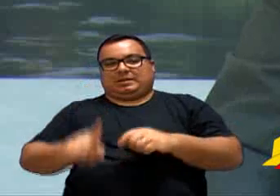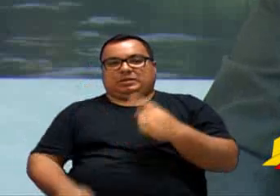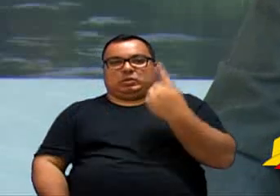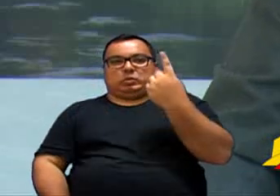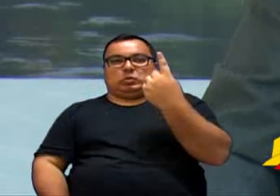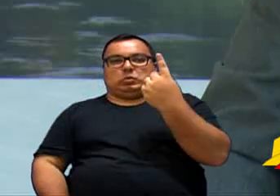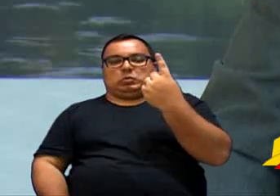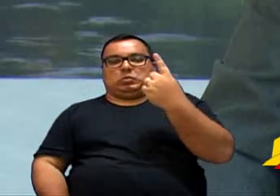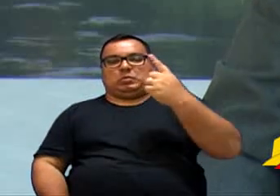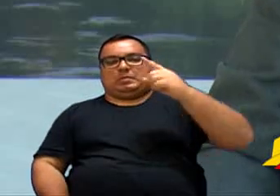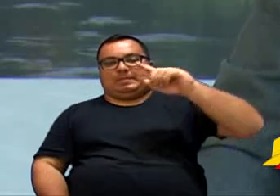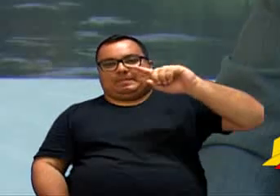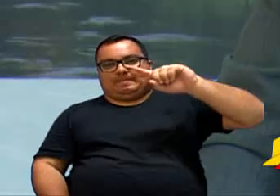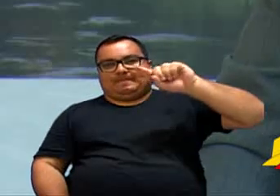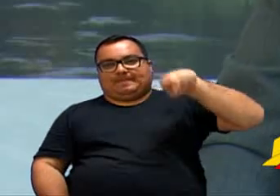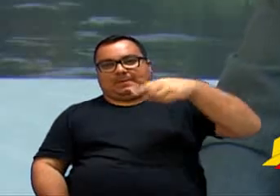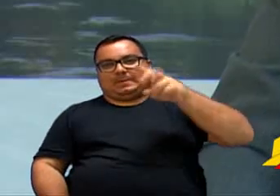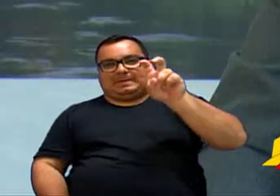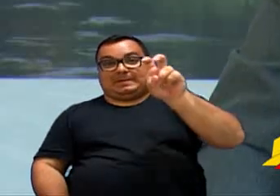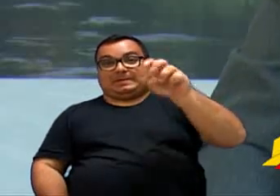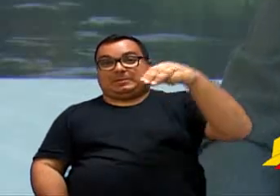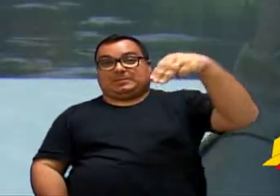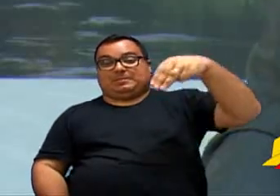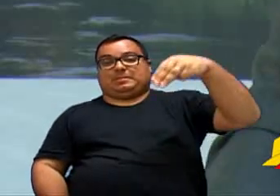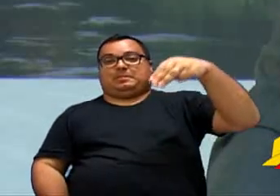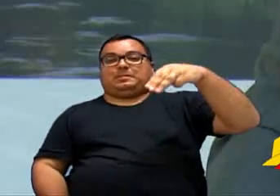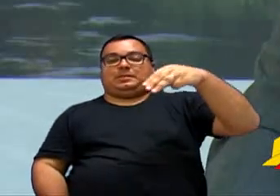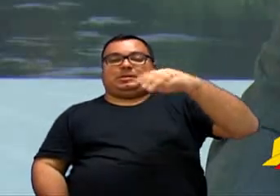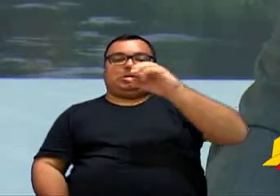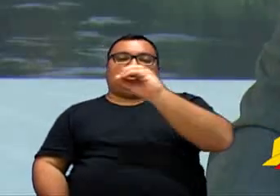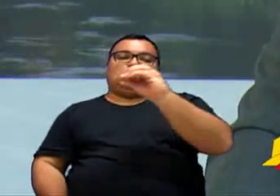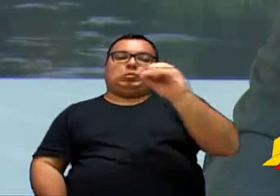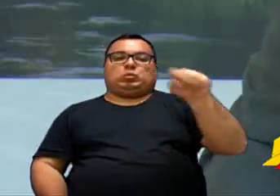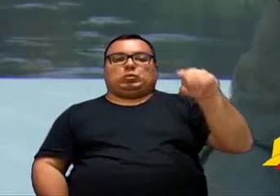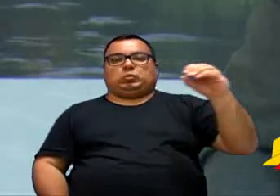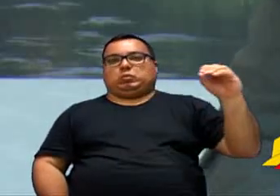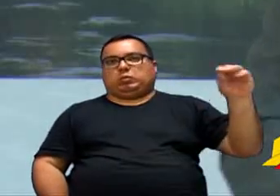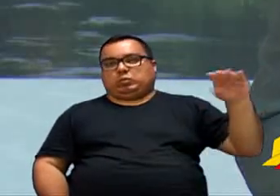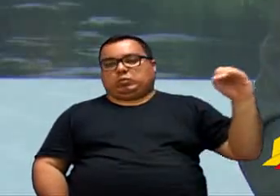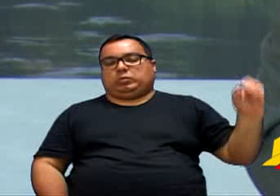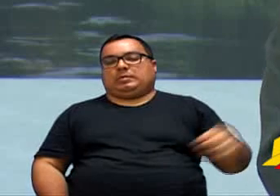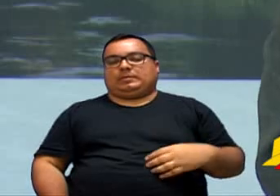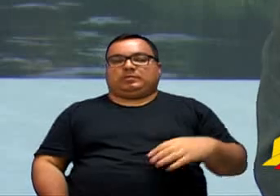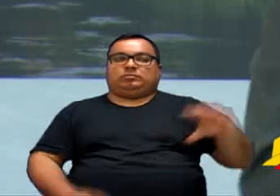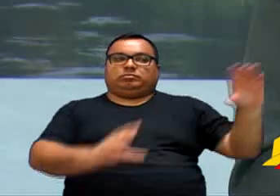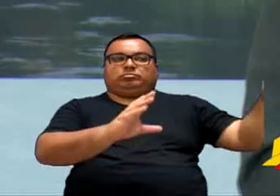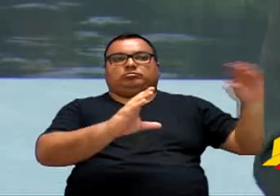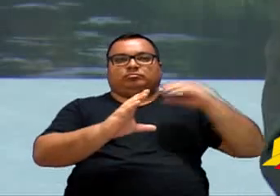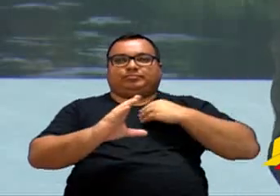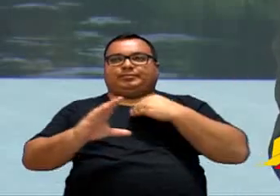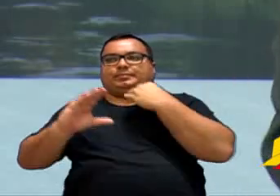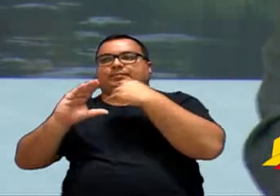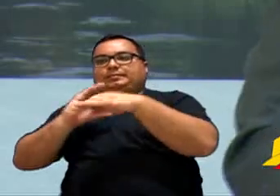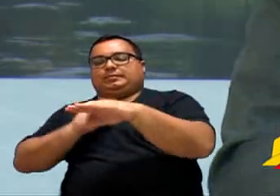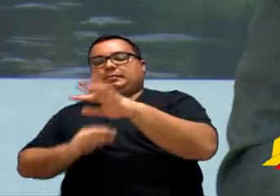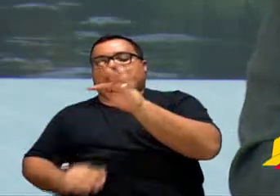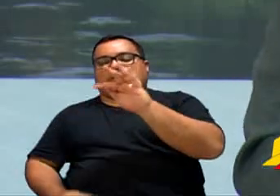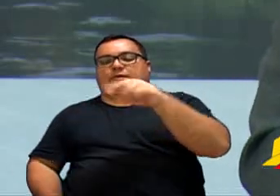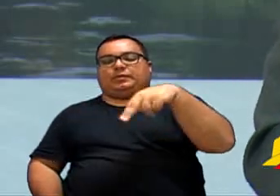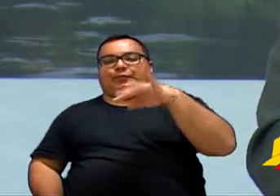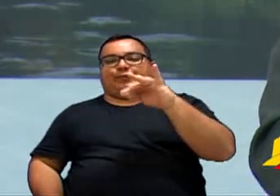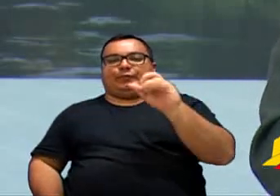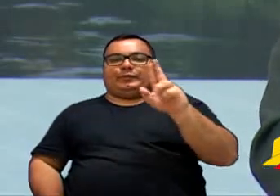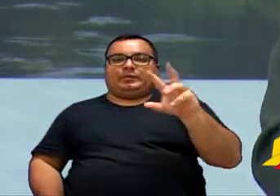Prefeitura recebe do governo federal e repassa para Fundação, e